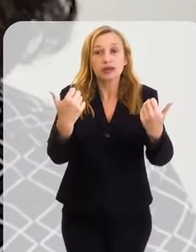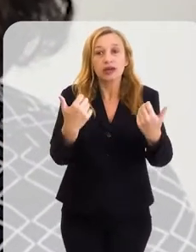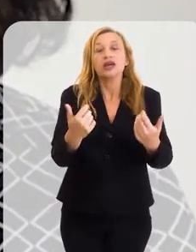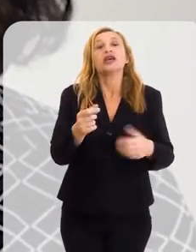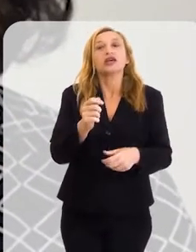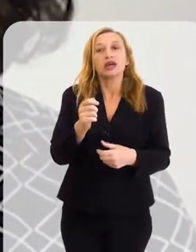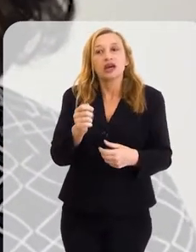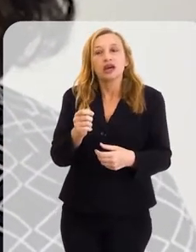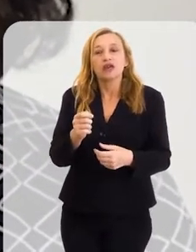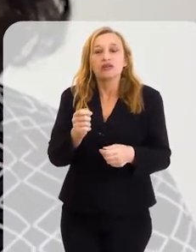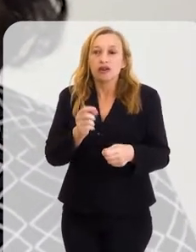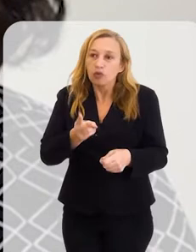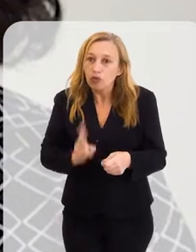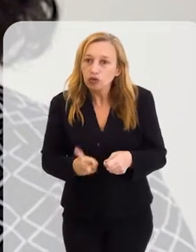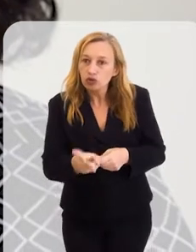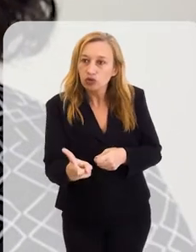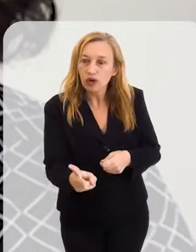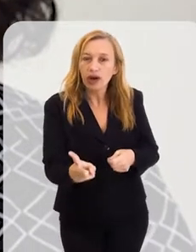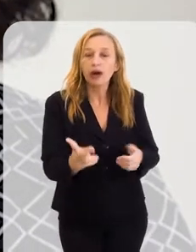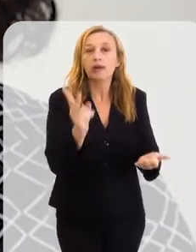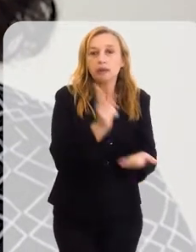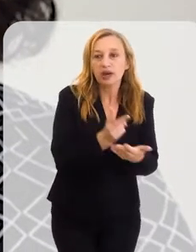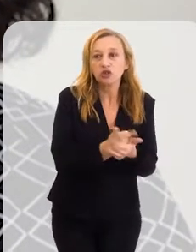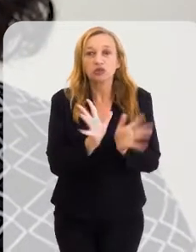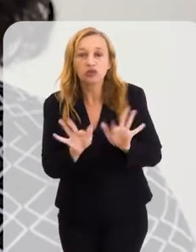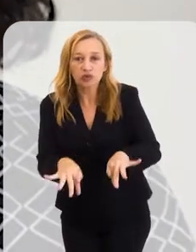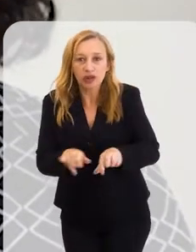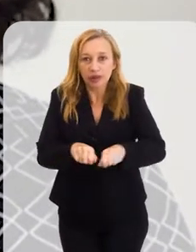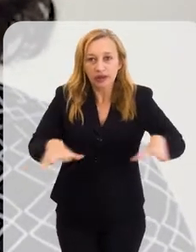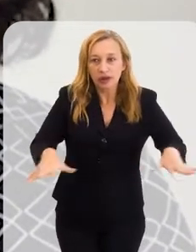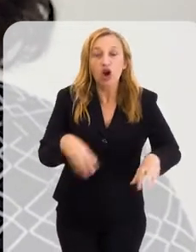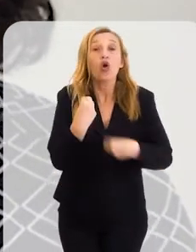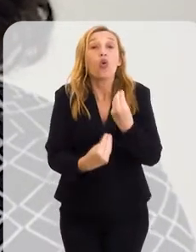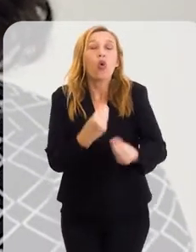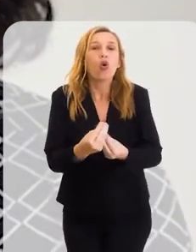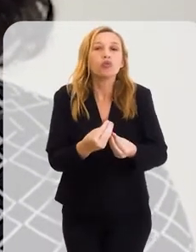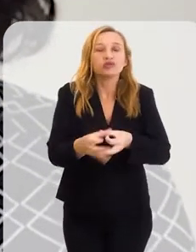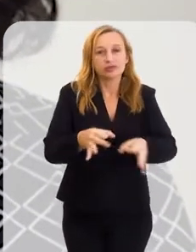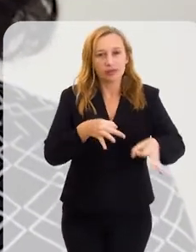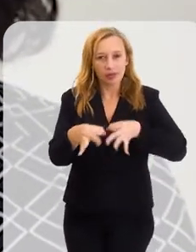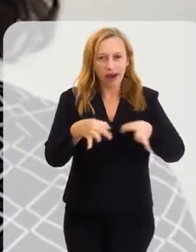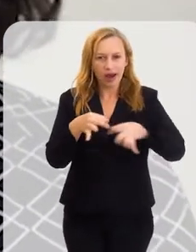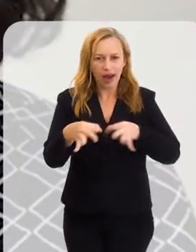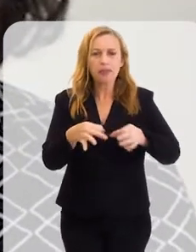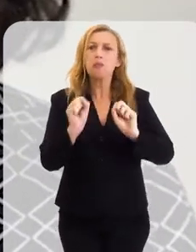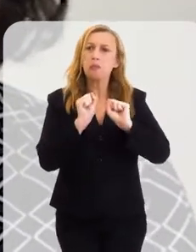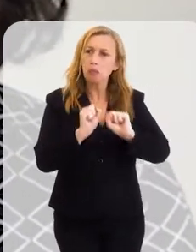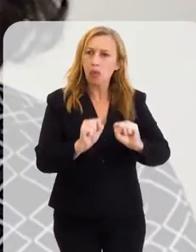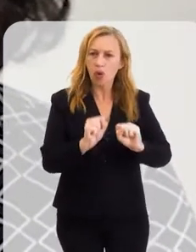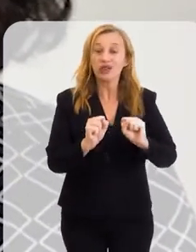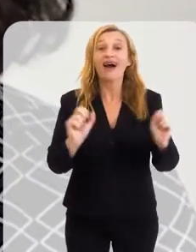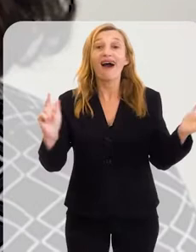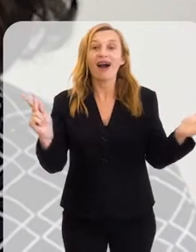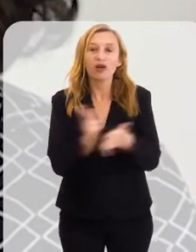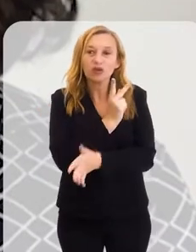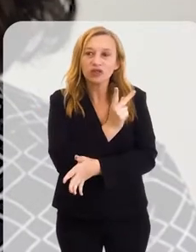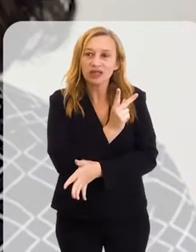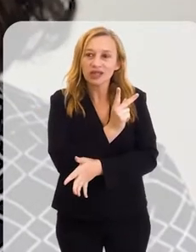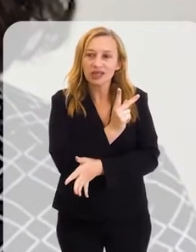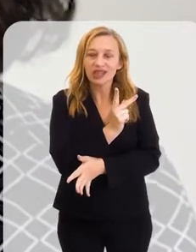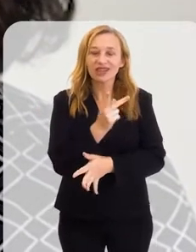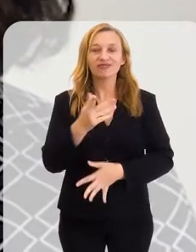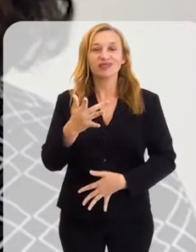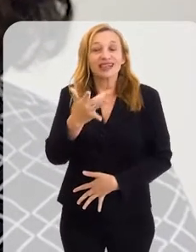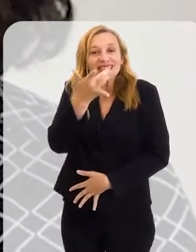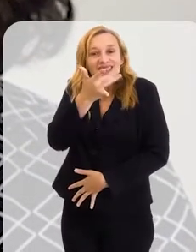e devem permanecer mesmo após o fim da pandemia? E ainda, como se preparar para que isso possa